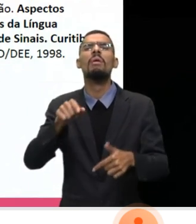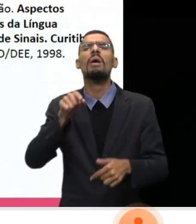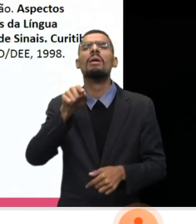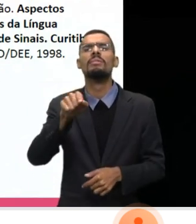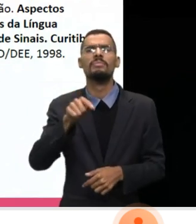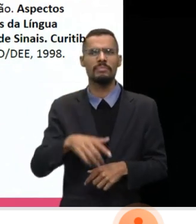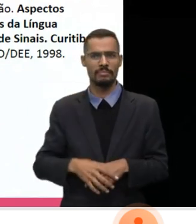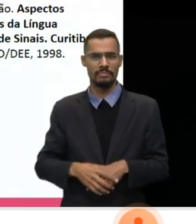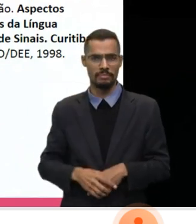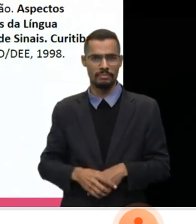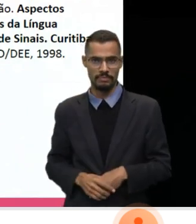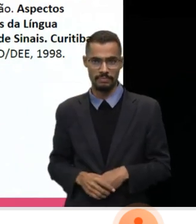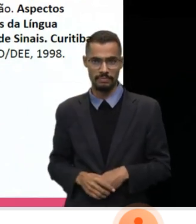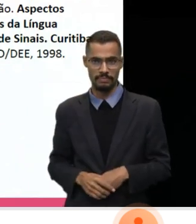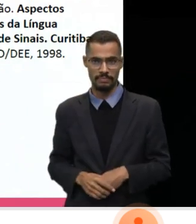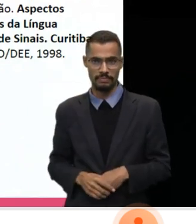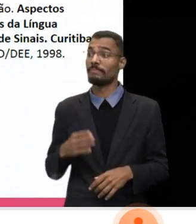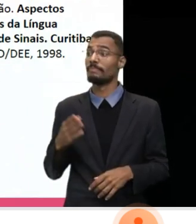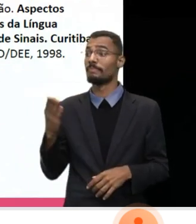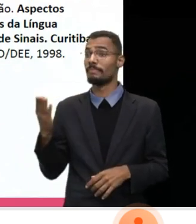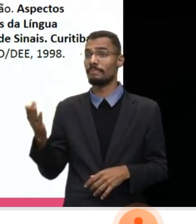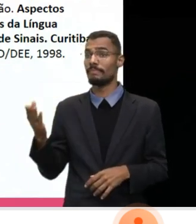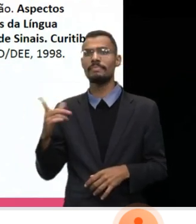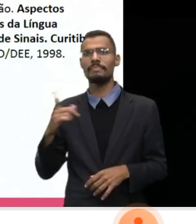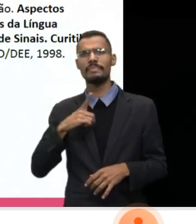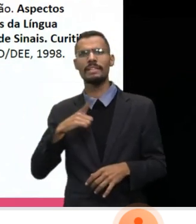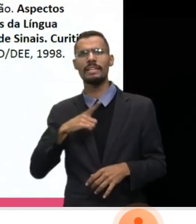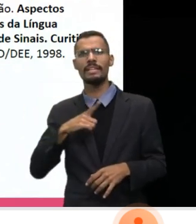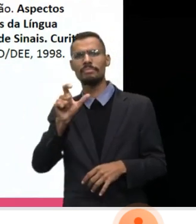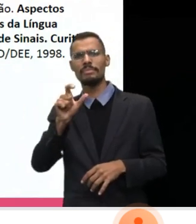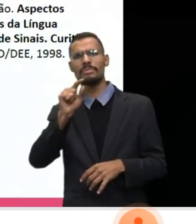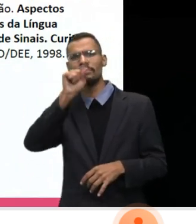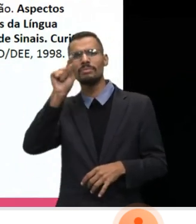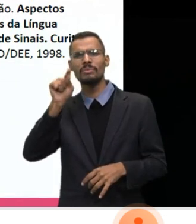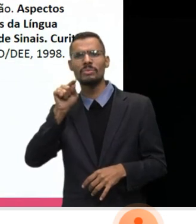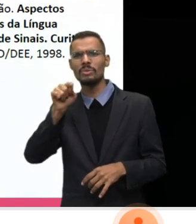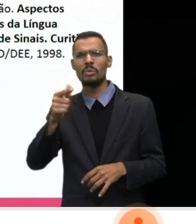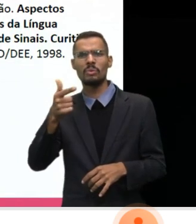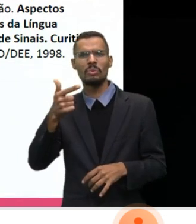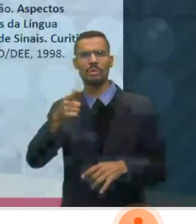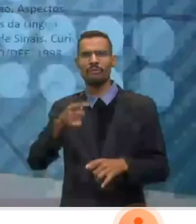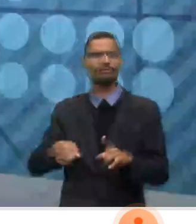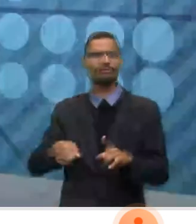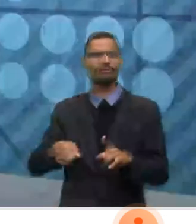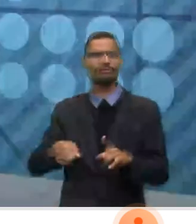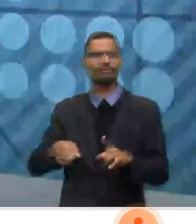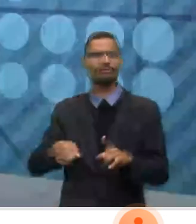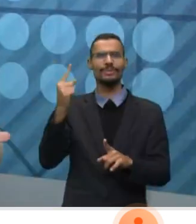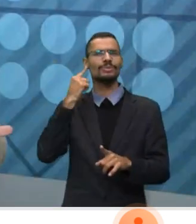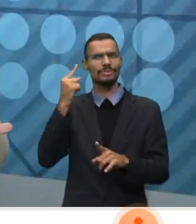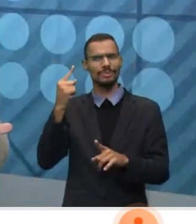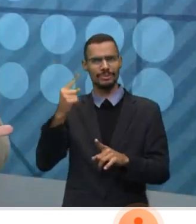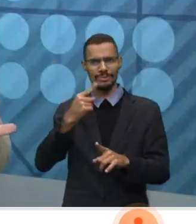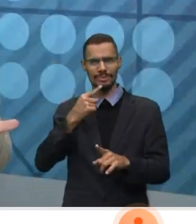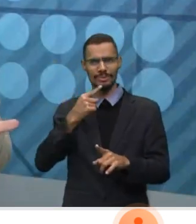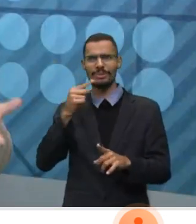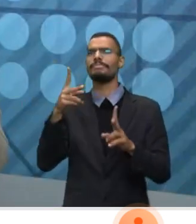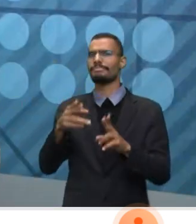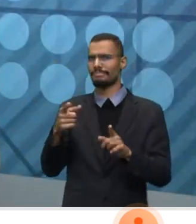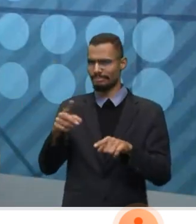Então aqui o pronome interrogativo não está no final, e a gente observa os surdos fazendo